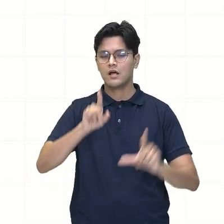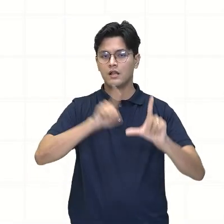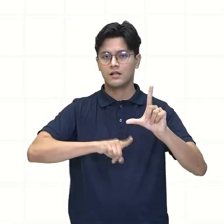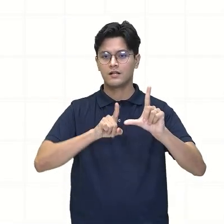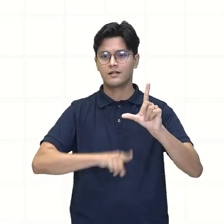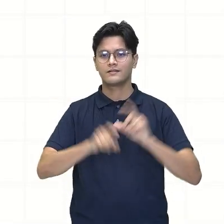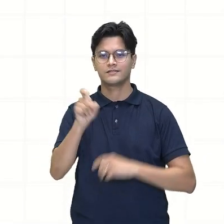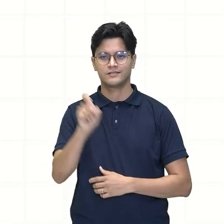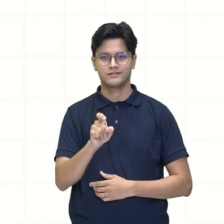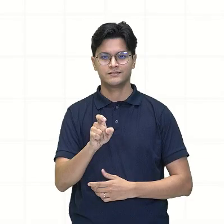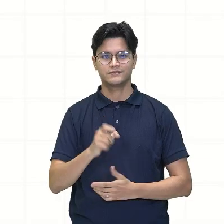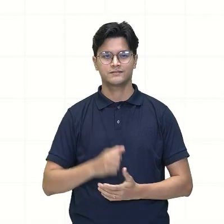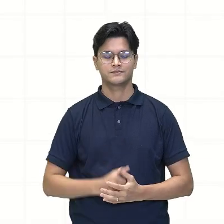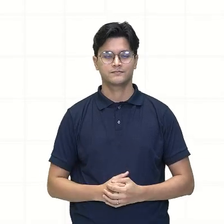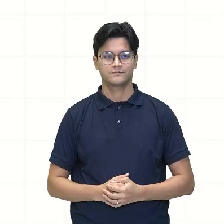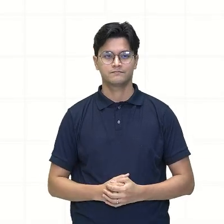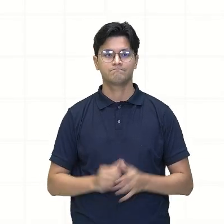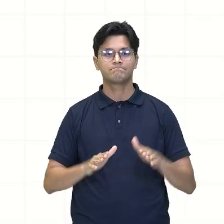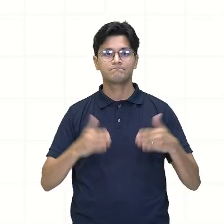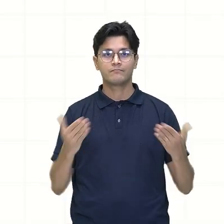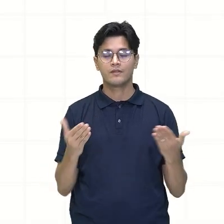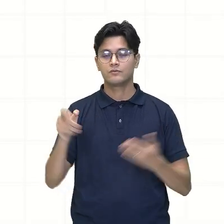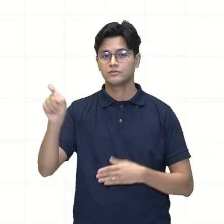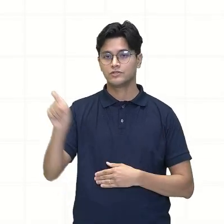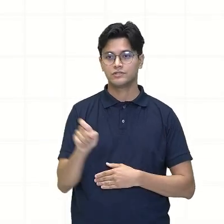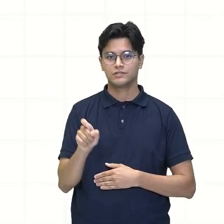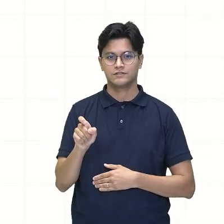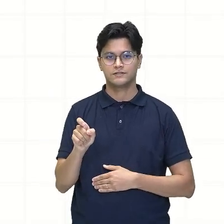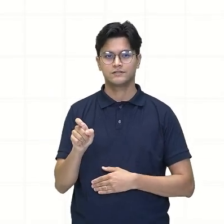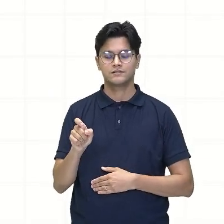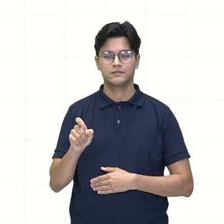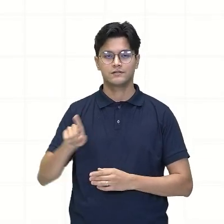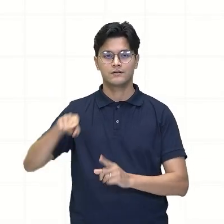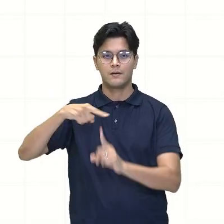x. Então, a soma de x com